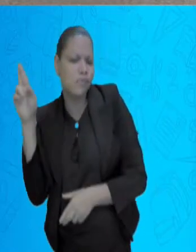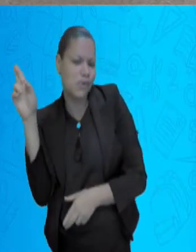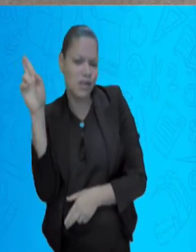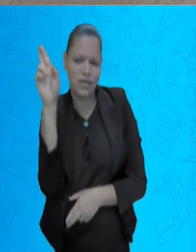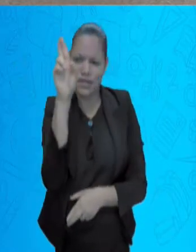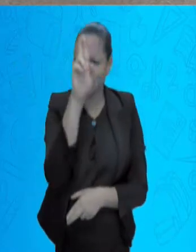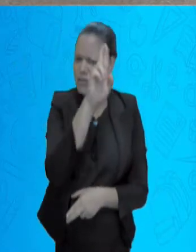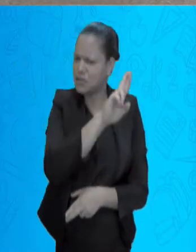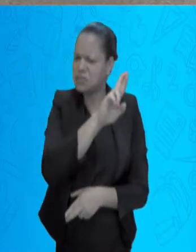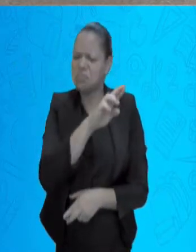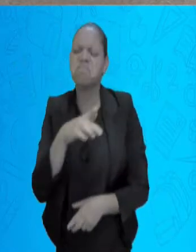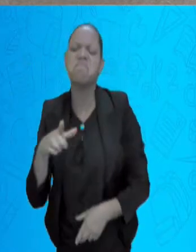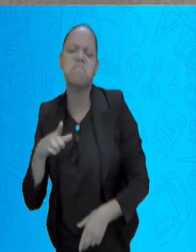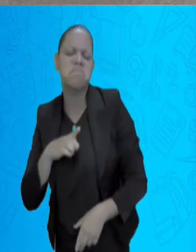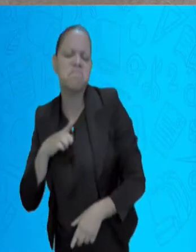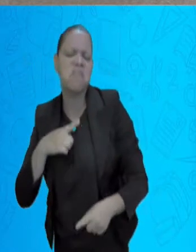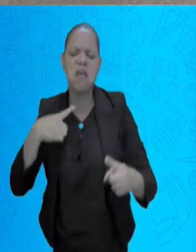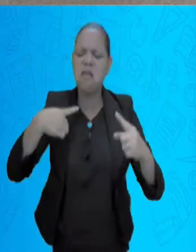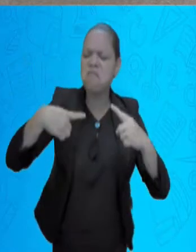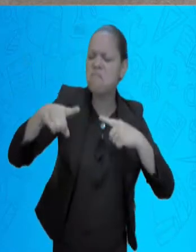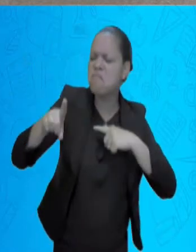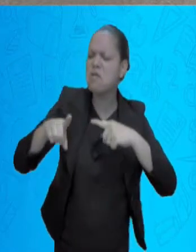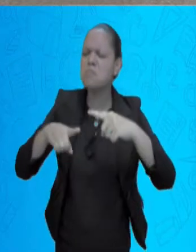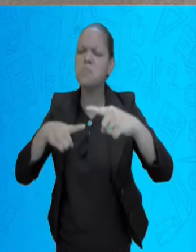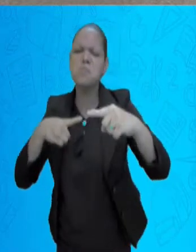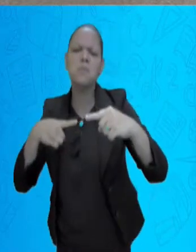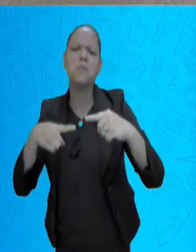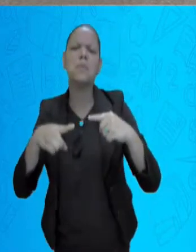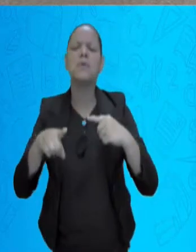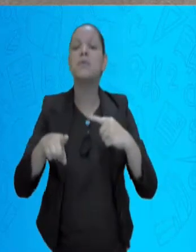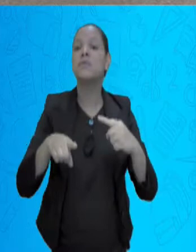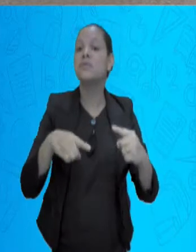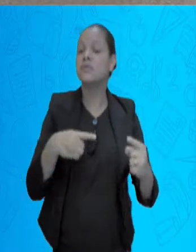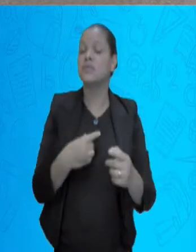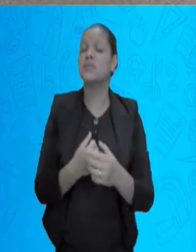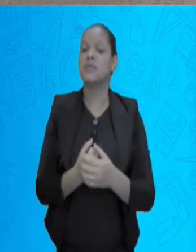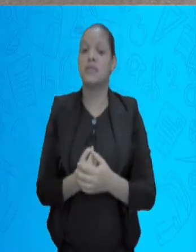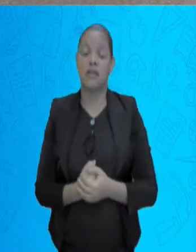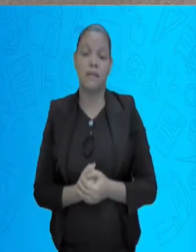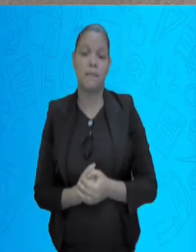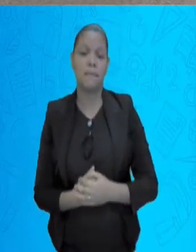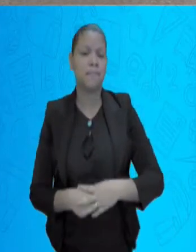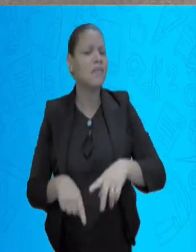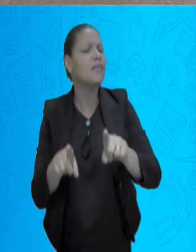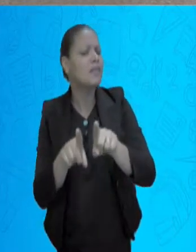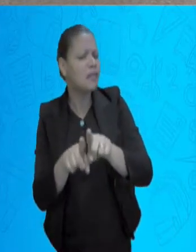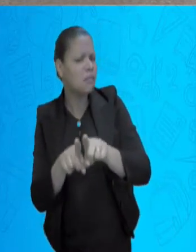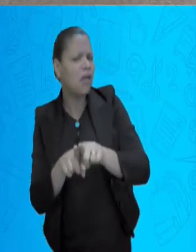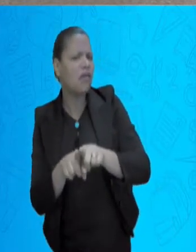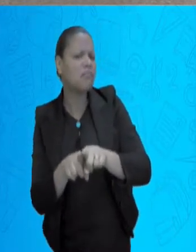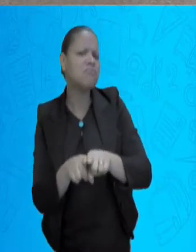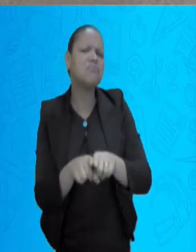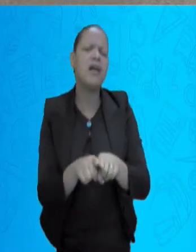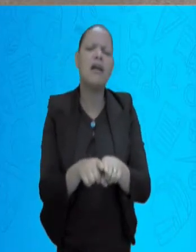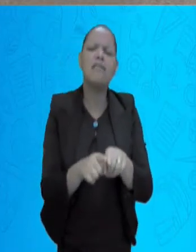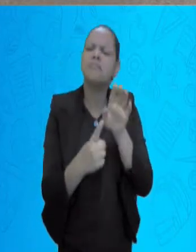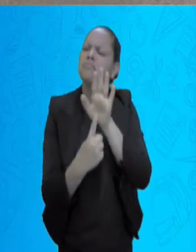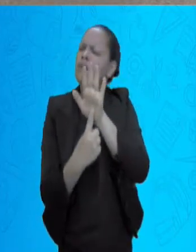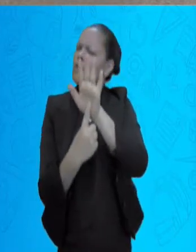a sua música presente. E nós vamos falar agora sobre